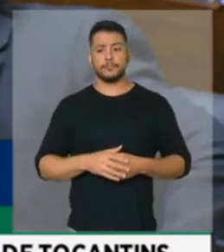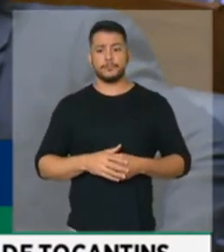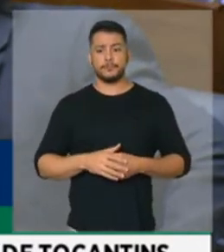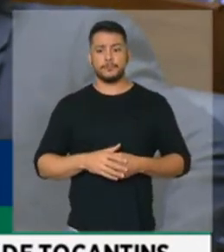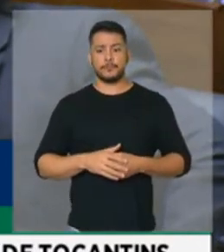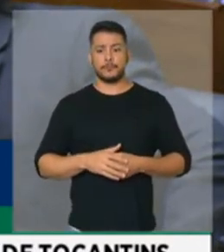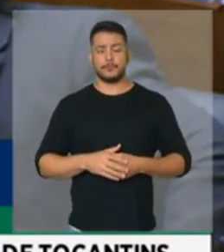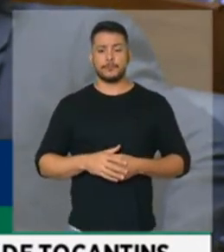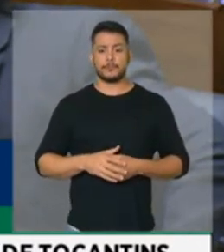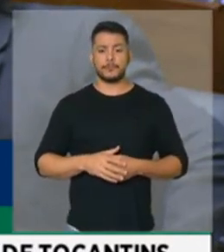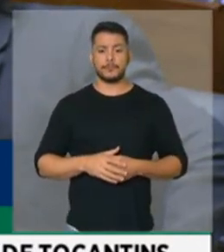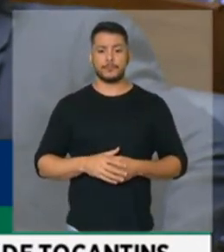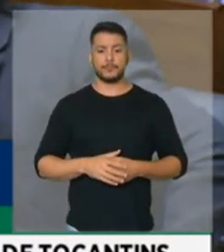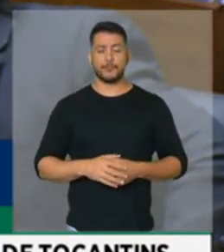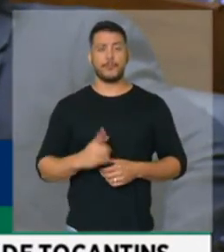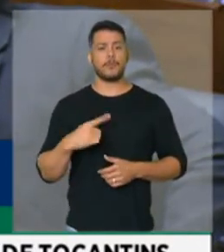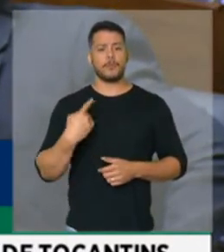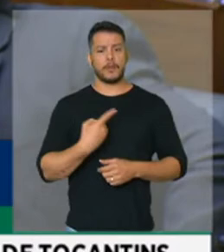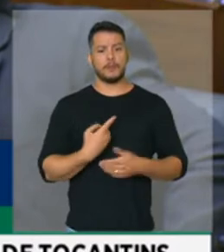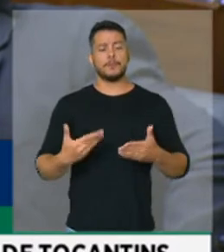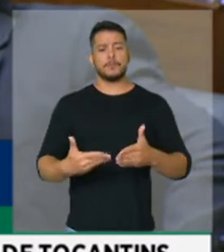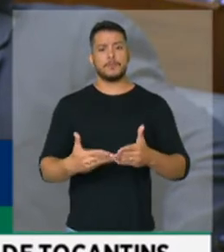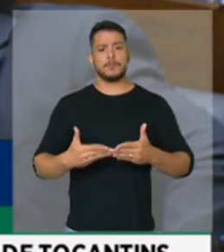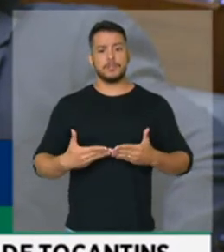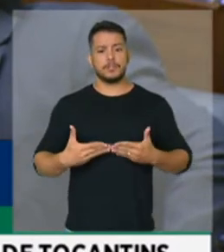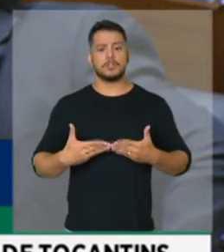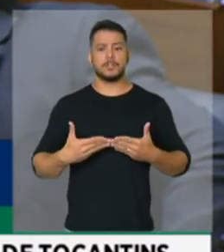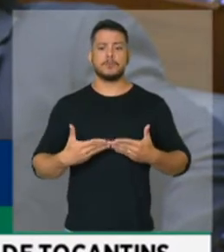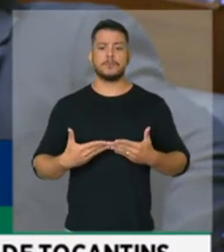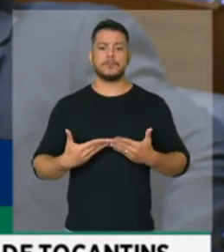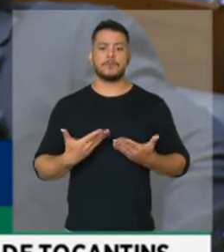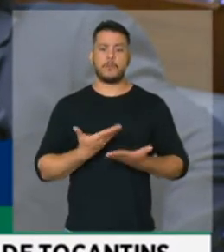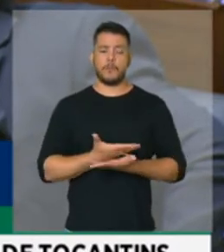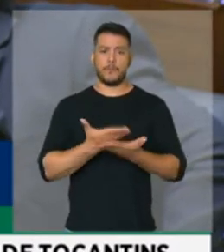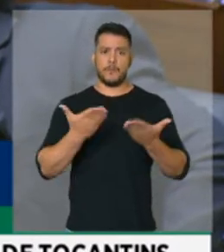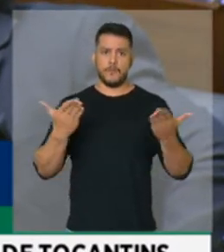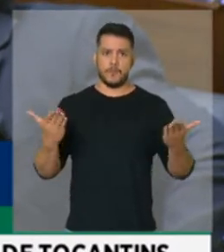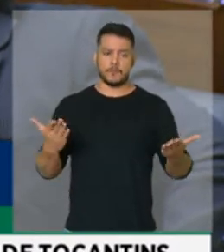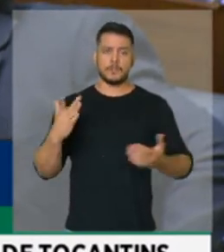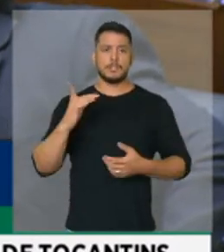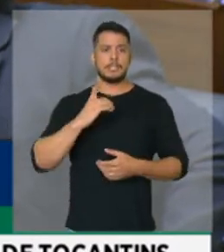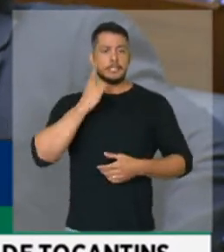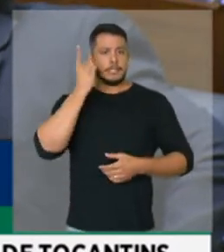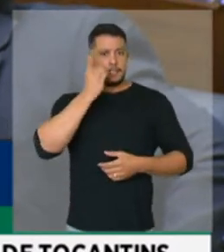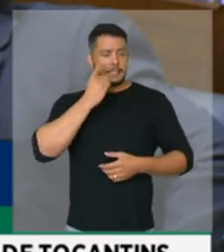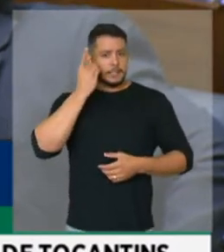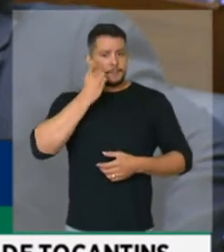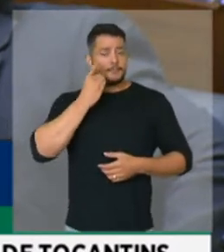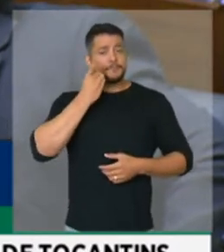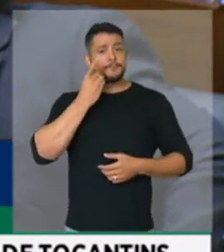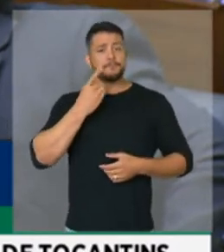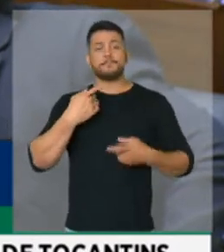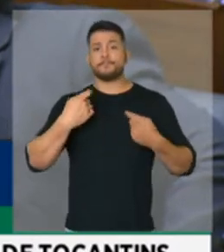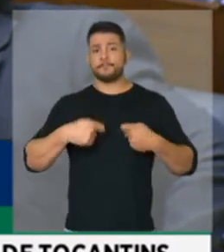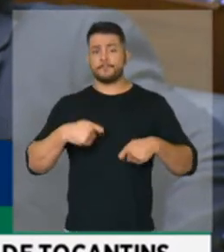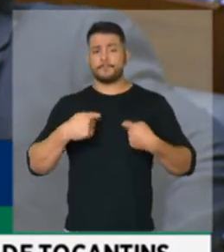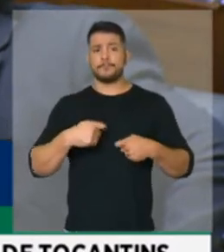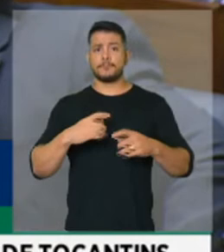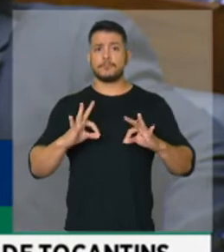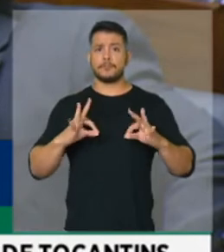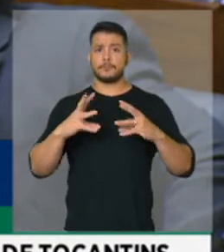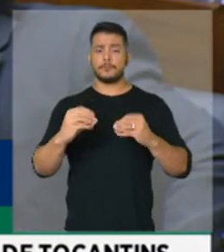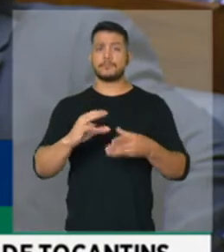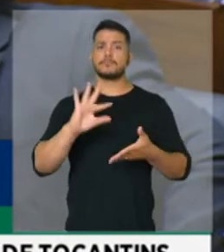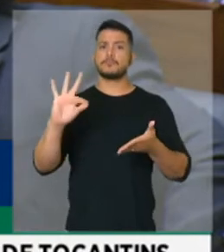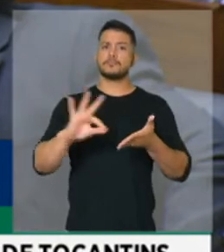possam tramitar. Eu faço um apelo aqui em nome do presidente da comissão da especial da PEC 32, para que